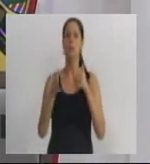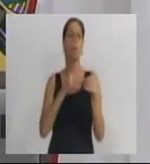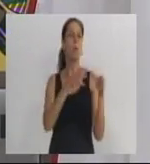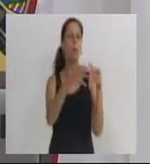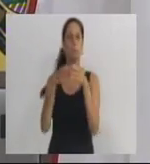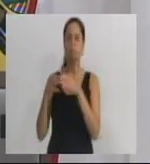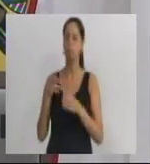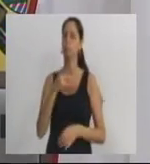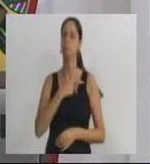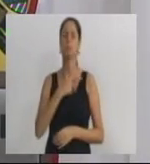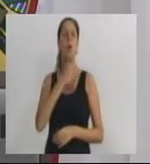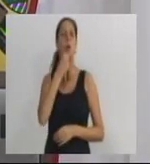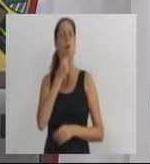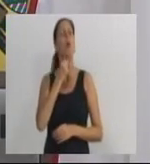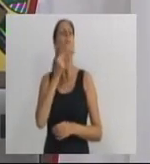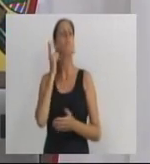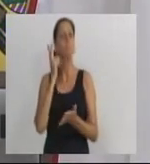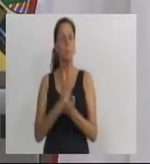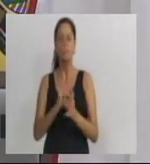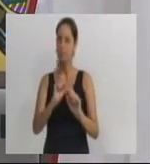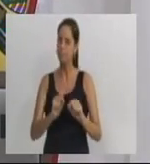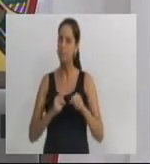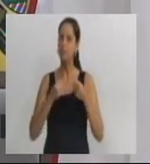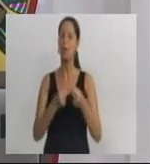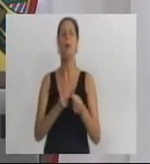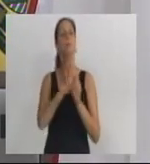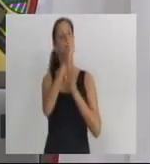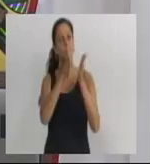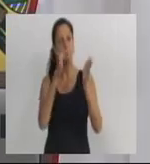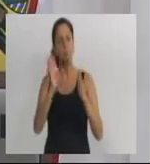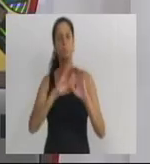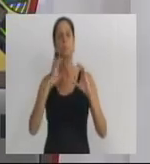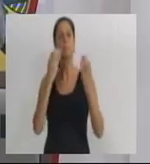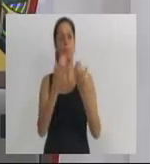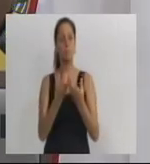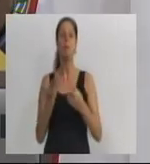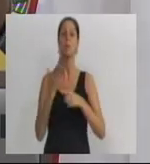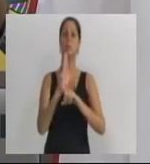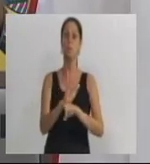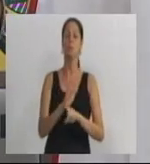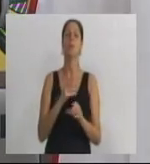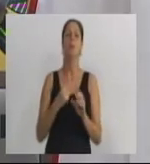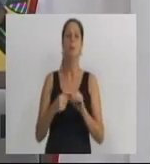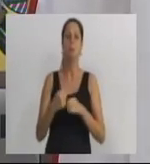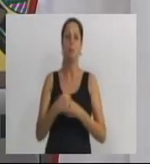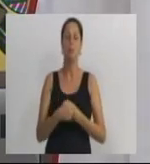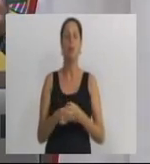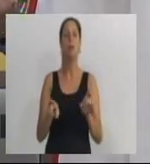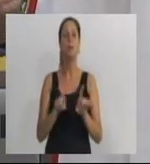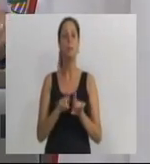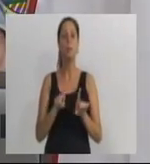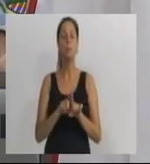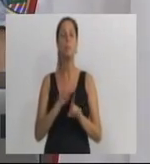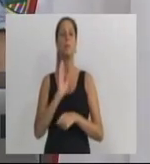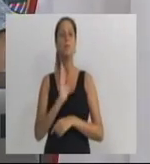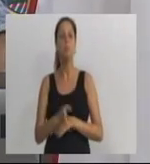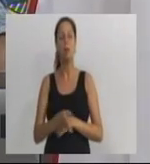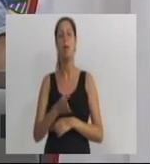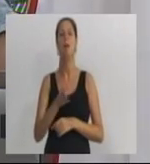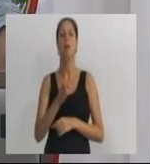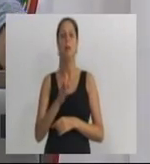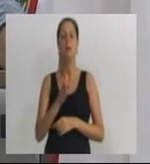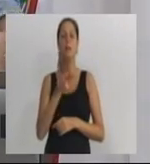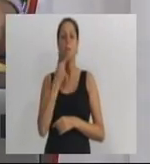dedicado e tem estado presente na comunidade para atender a nossa cidade. Posso falar aqui rapidamente, passarelas metálicas na Germano Cruz com a